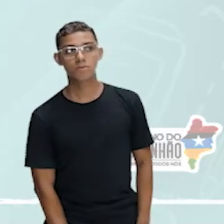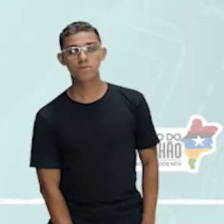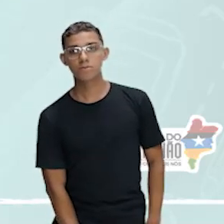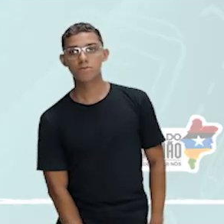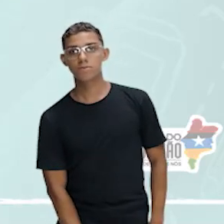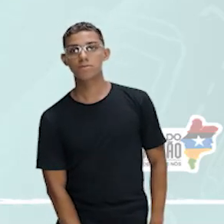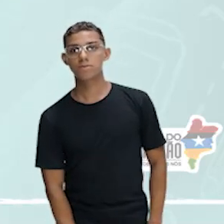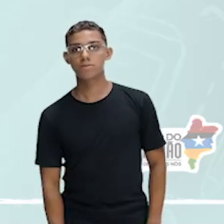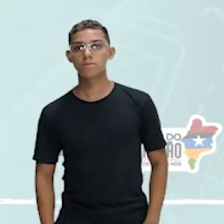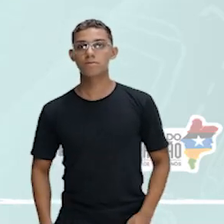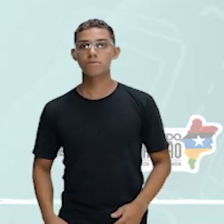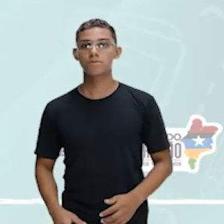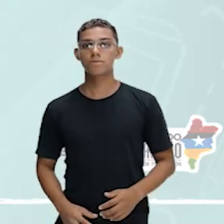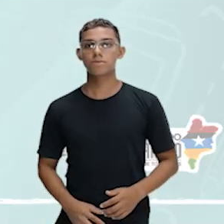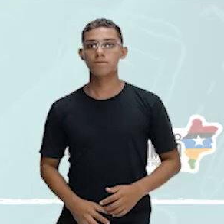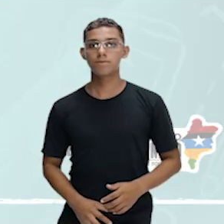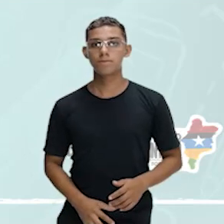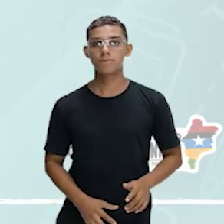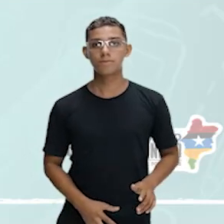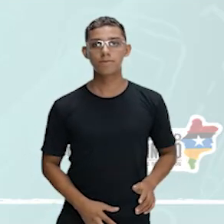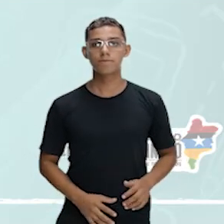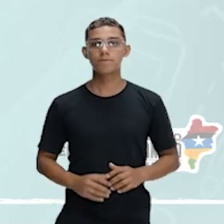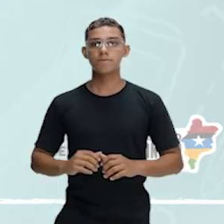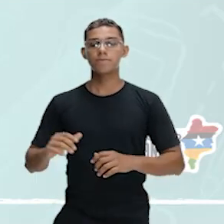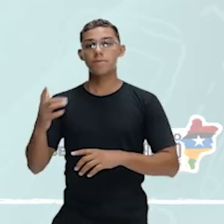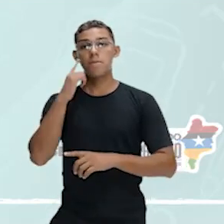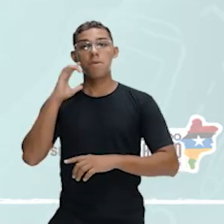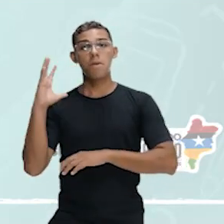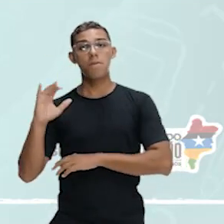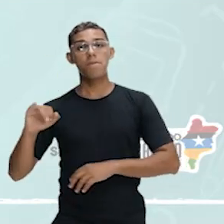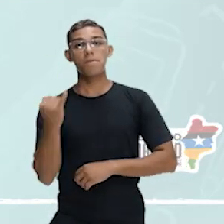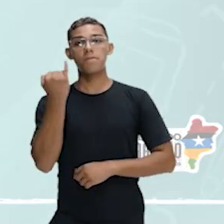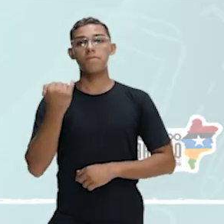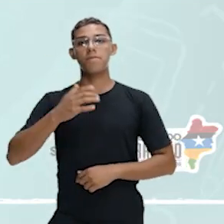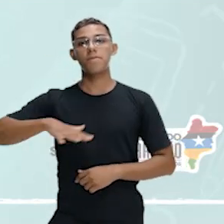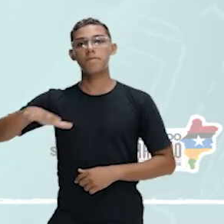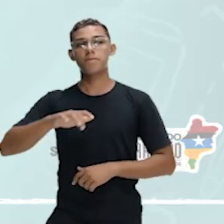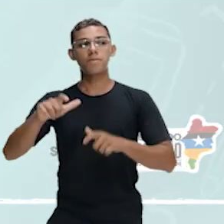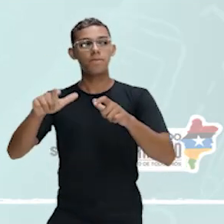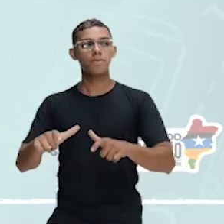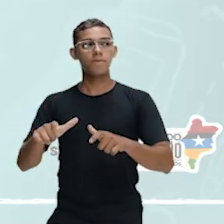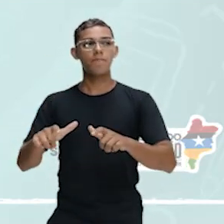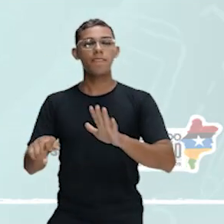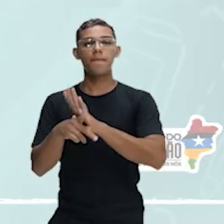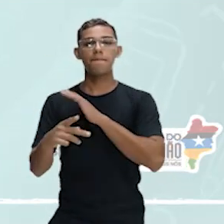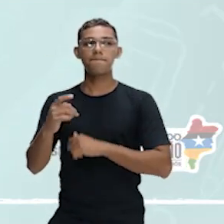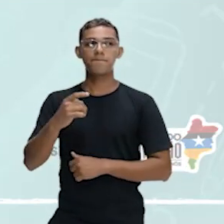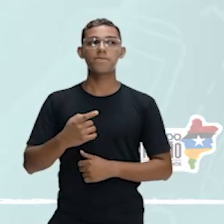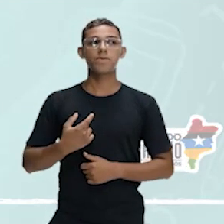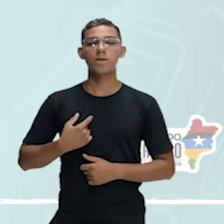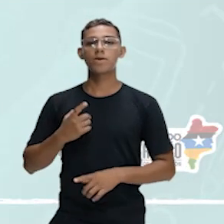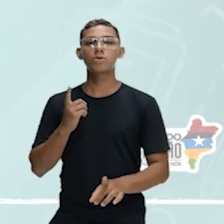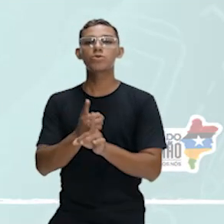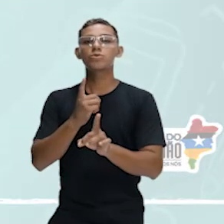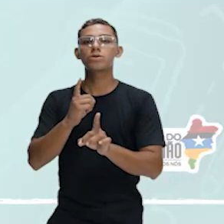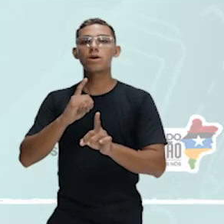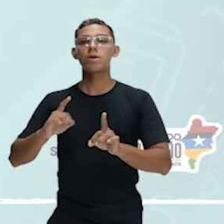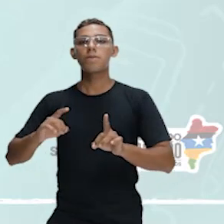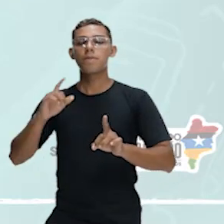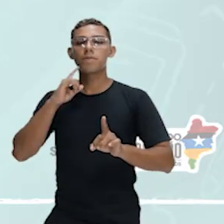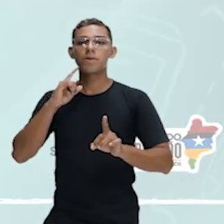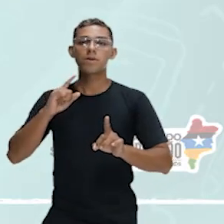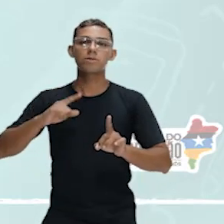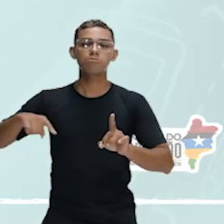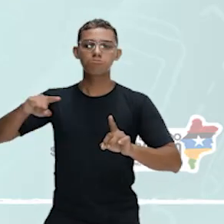pelos povos indígenas, muito aproveitado pelo pessoal daquela região. Pessoal, nós vamos encontrar árvores de